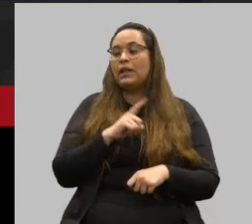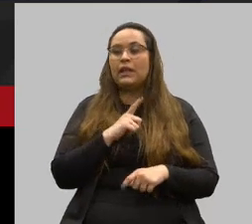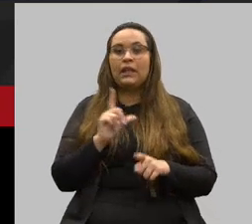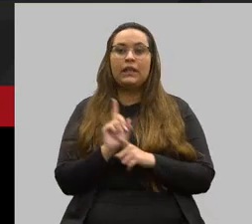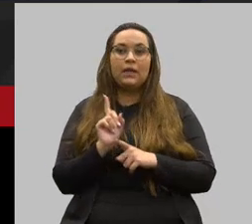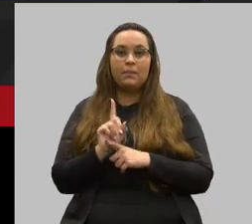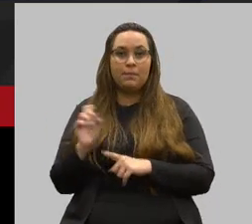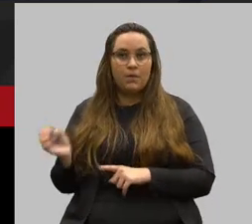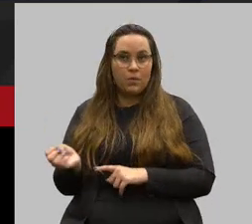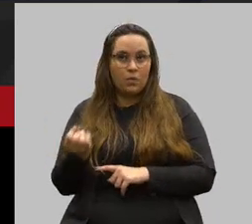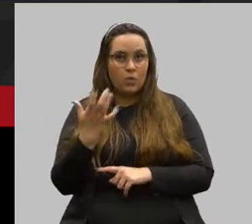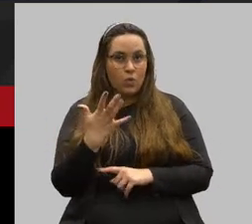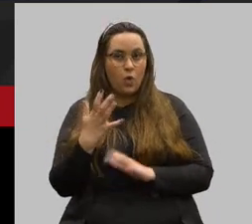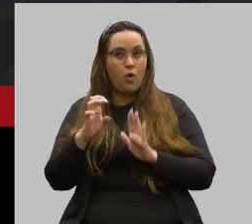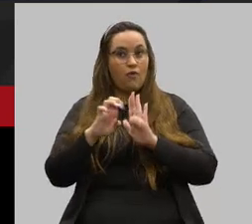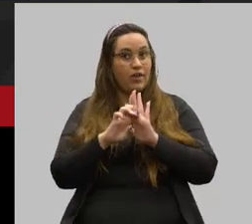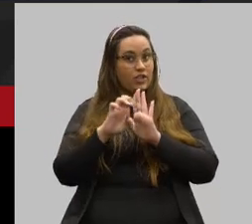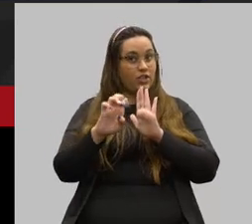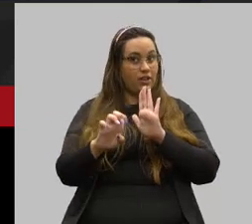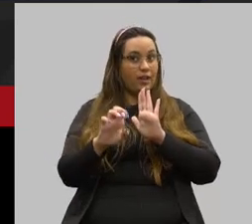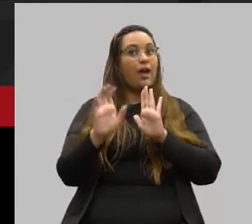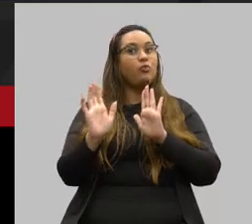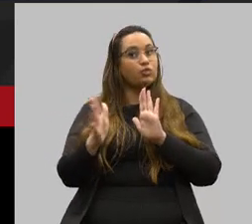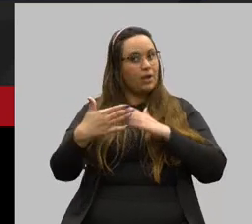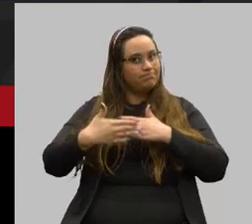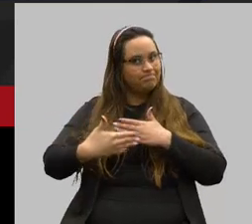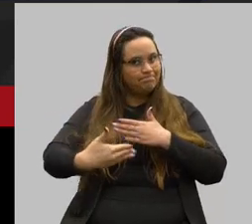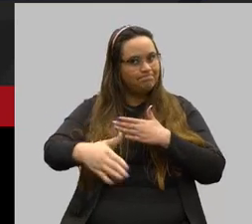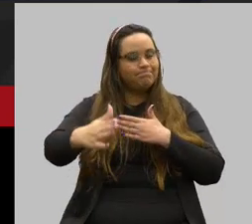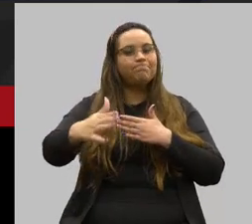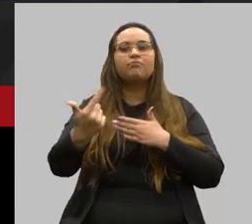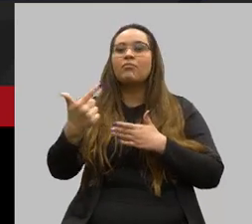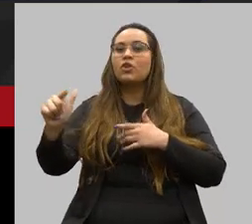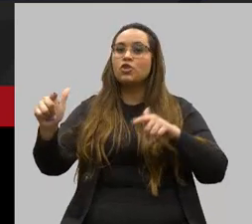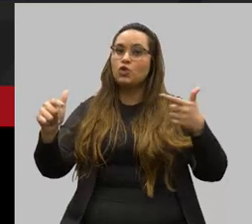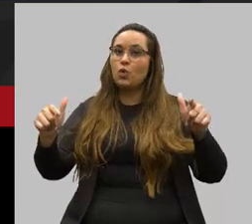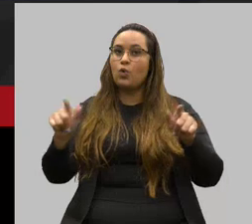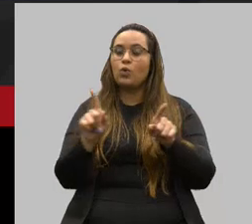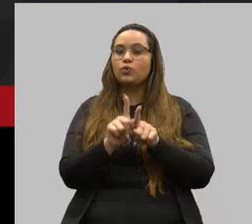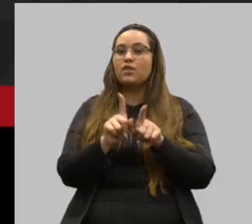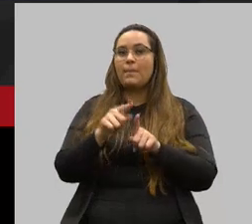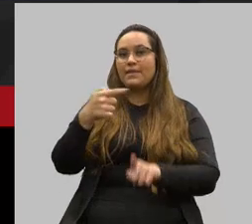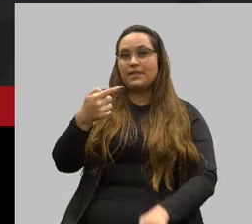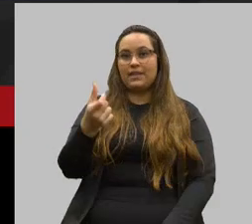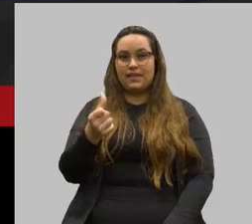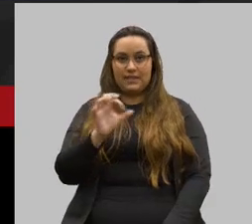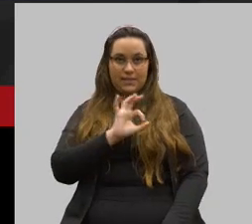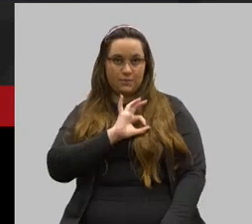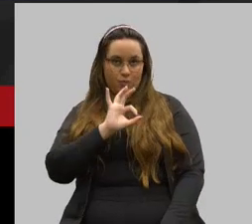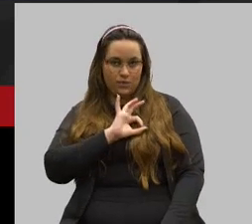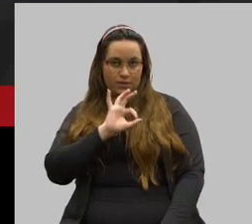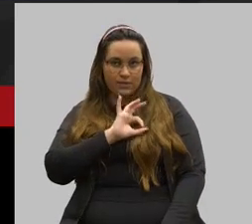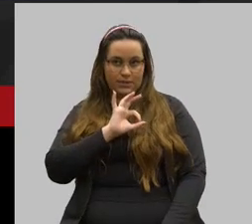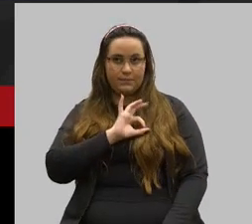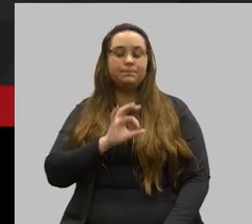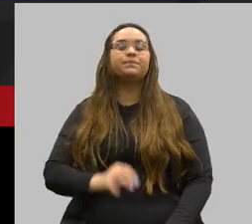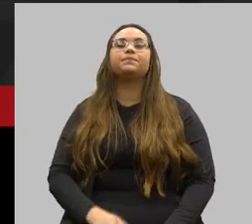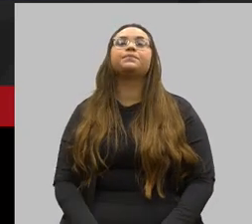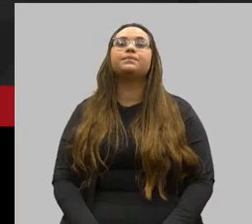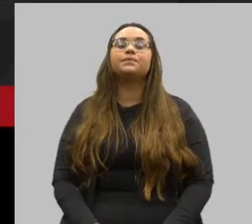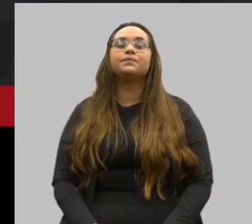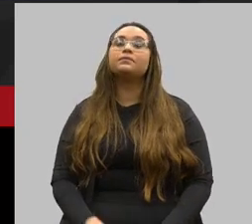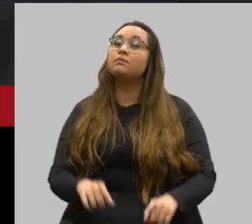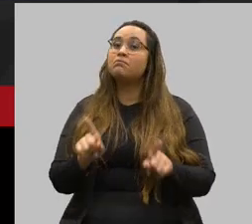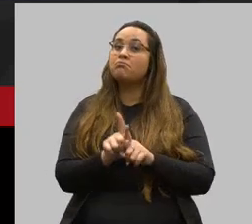eh já em andamento para a promoção de outros 76 policiais para Além disso né tivemos a